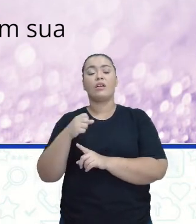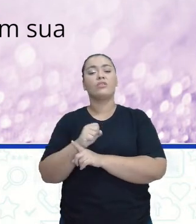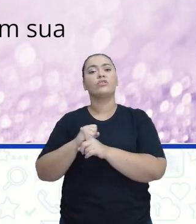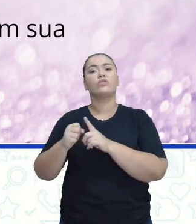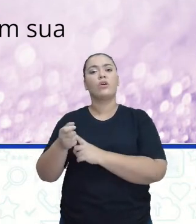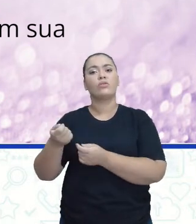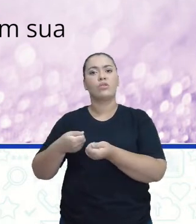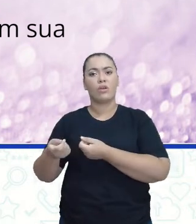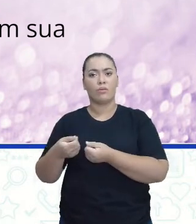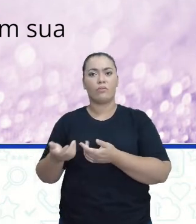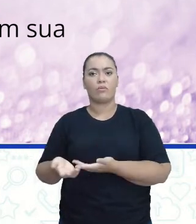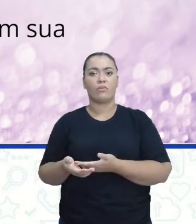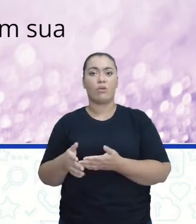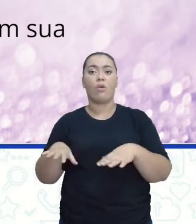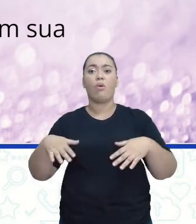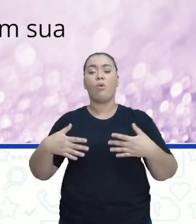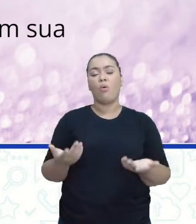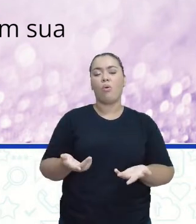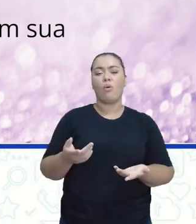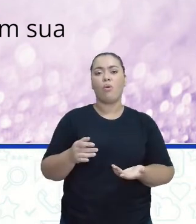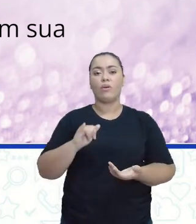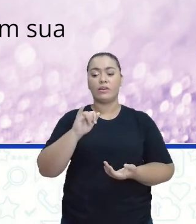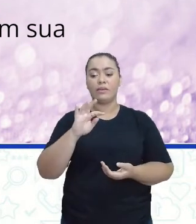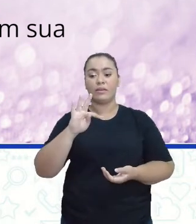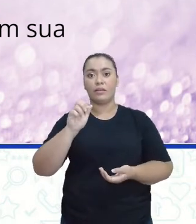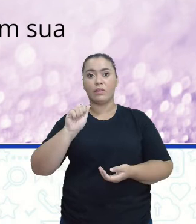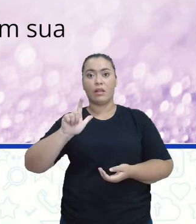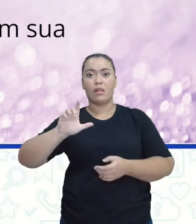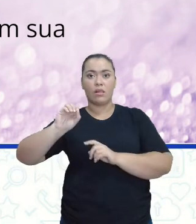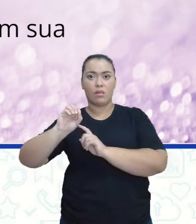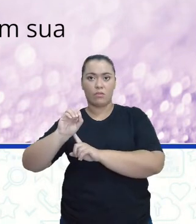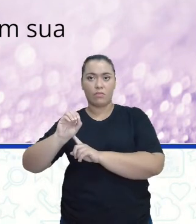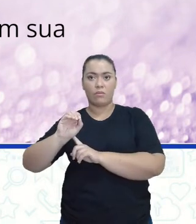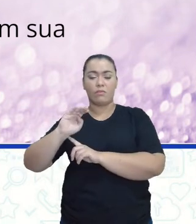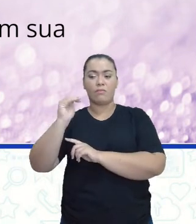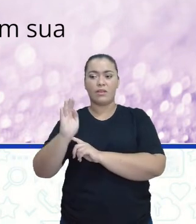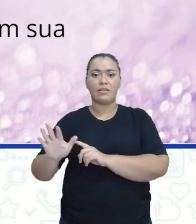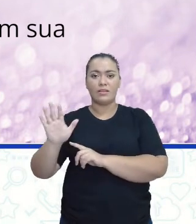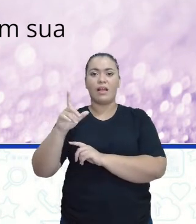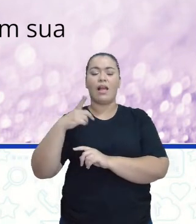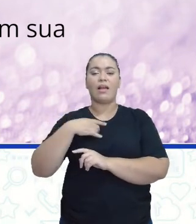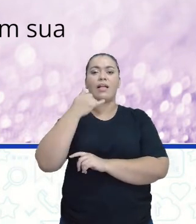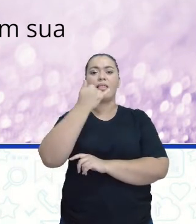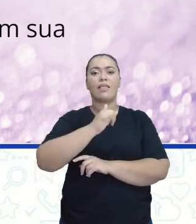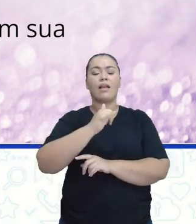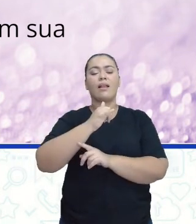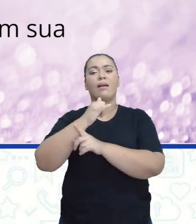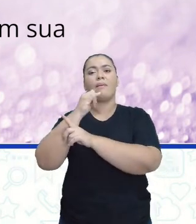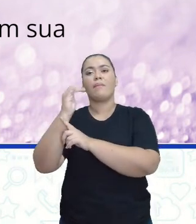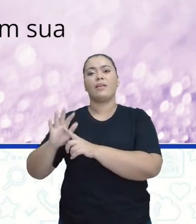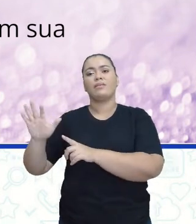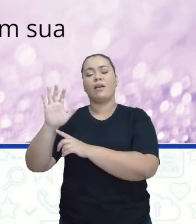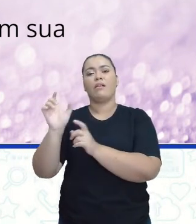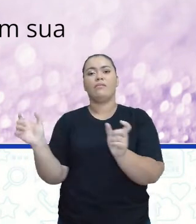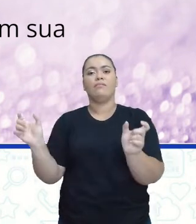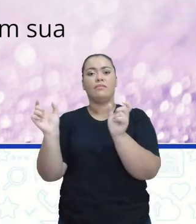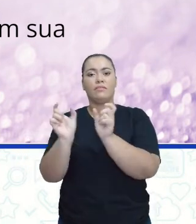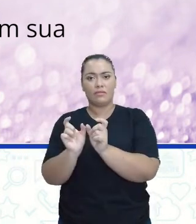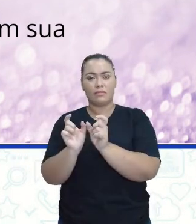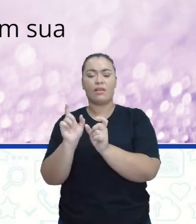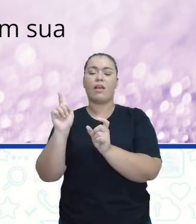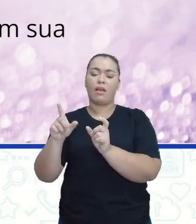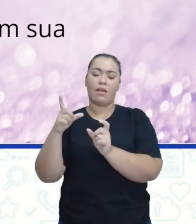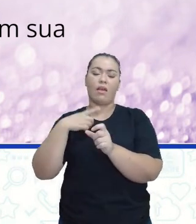ator ítalo-brasileiro, ele é um ator que tem uma ascendência italiana e brasileira. E aí, por isso, é um